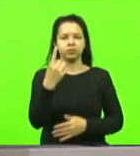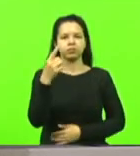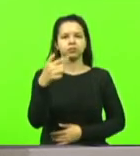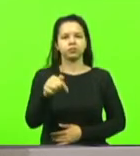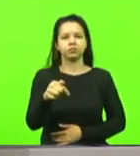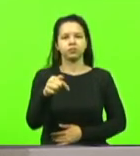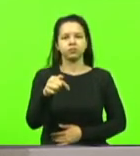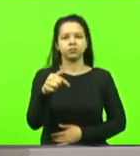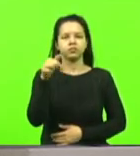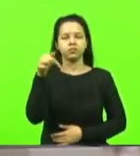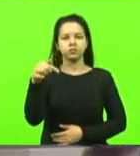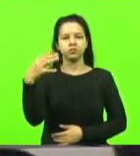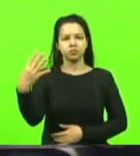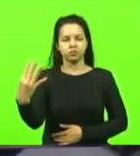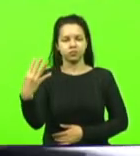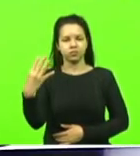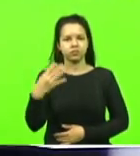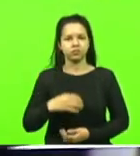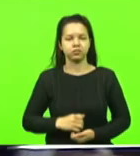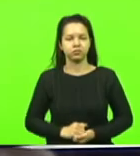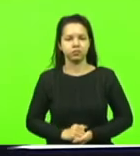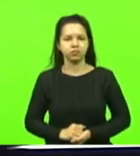a 1774.